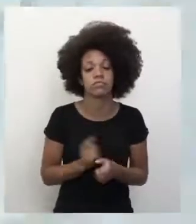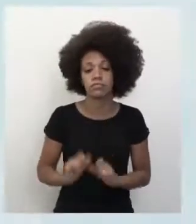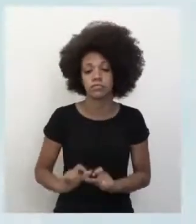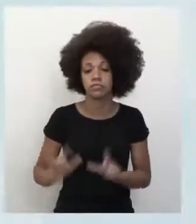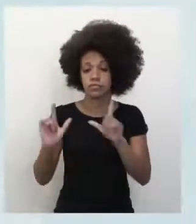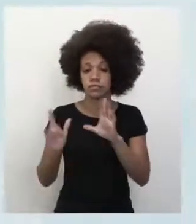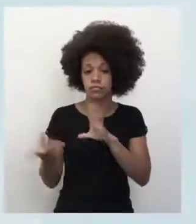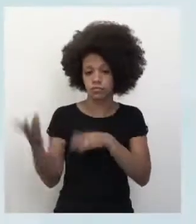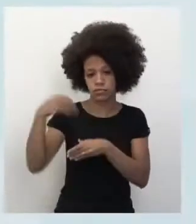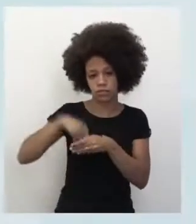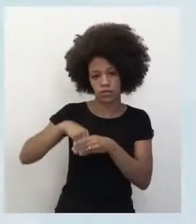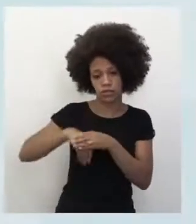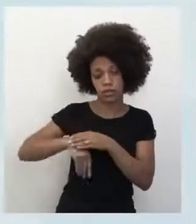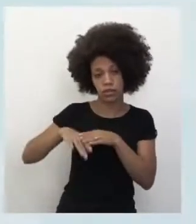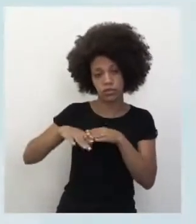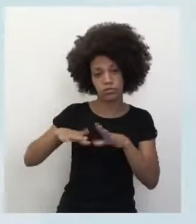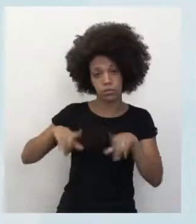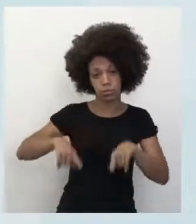o interior,